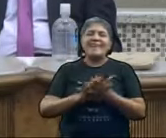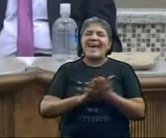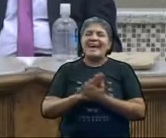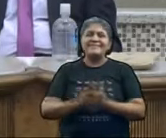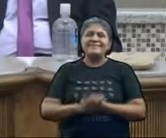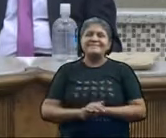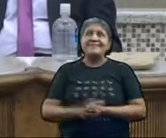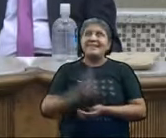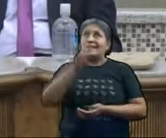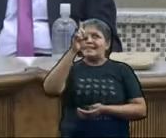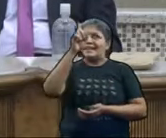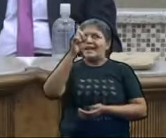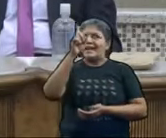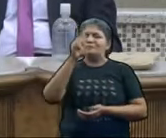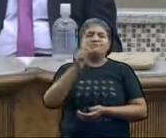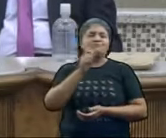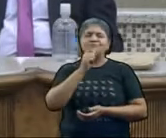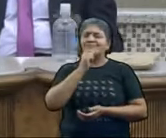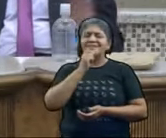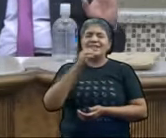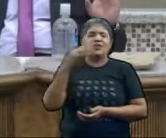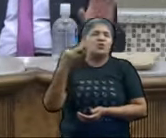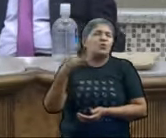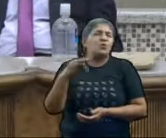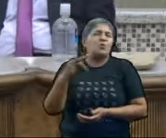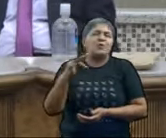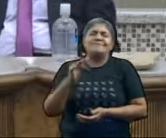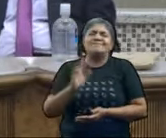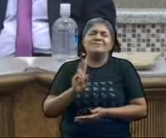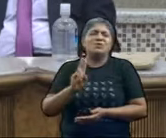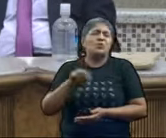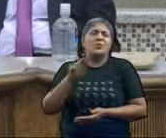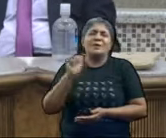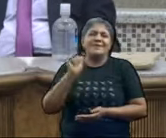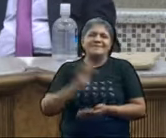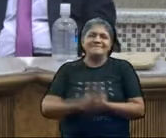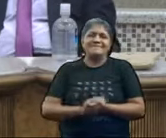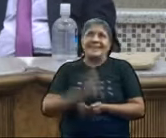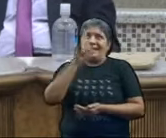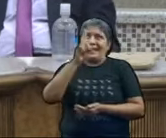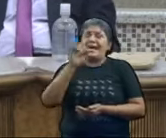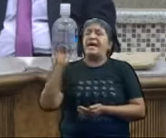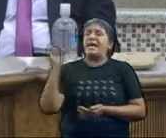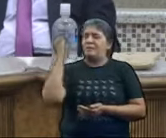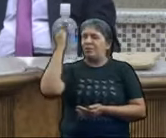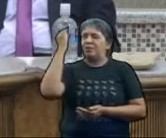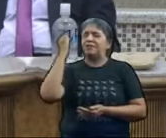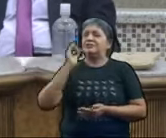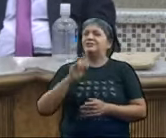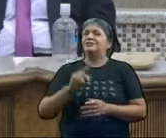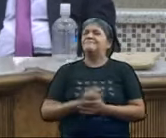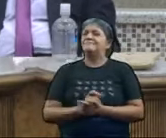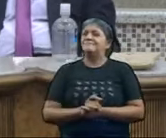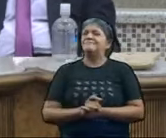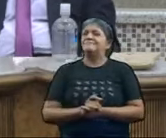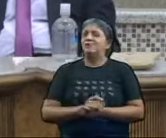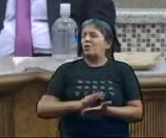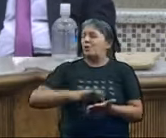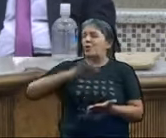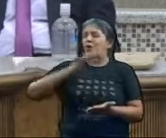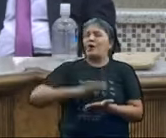Diga comigo: lá não haverá dor. Por isso que o céu é importante. Glorificado seja o nome do